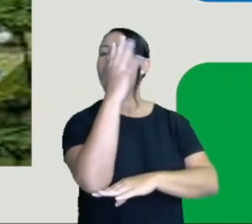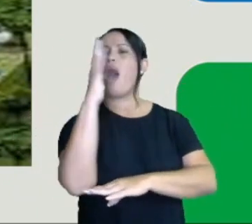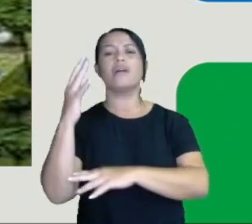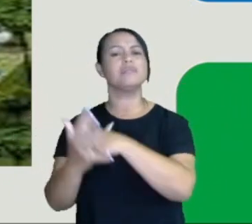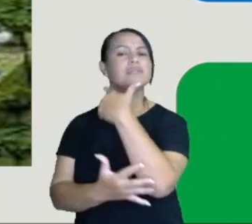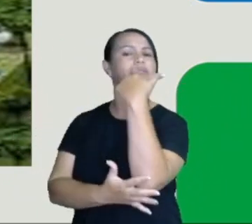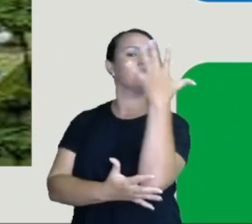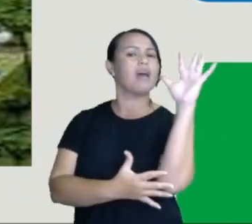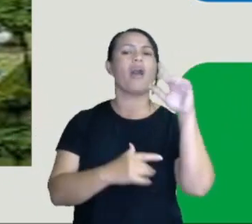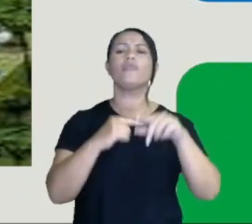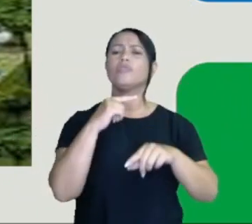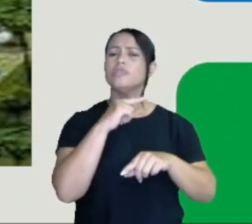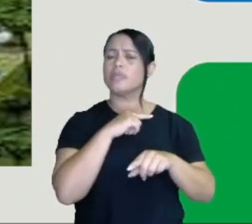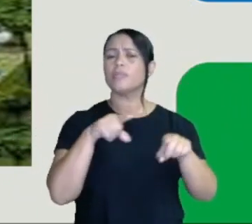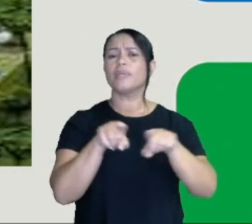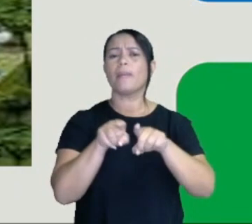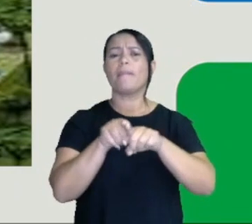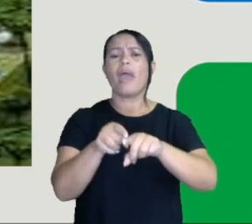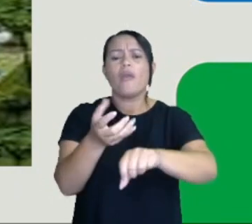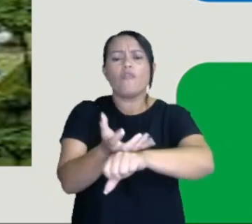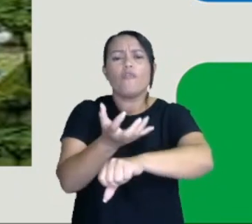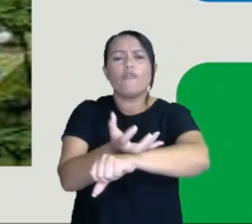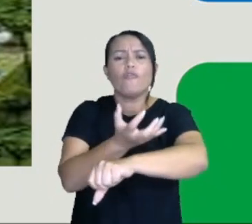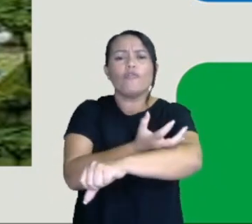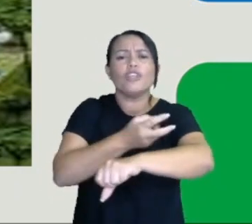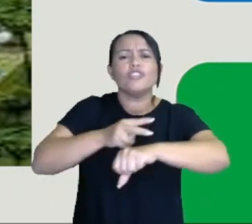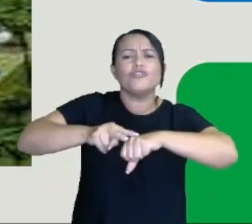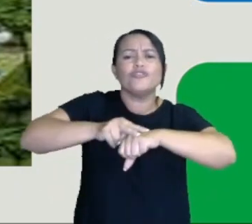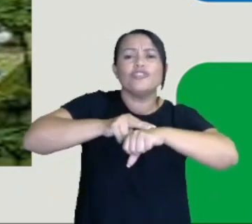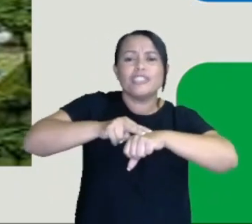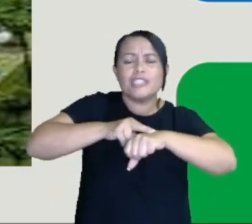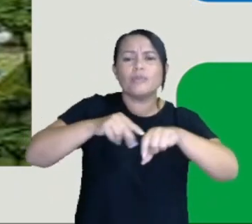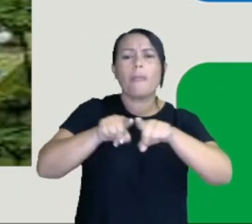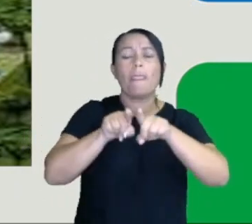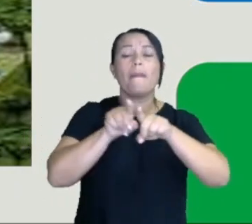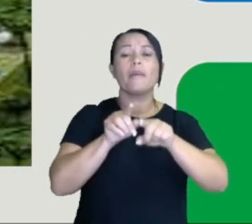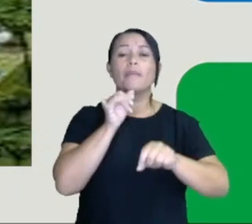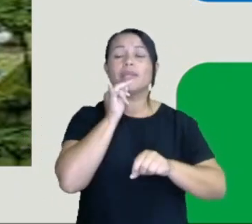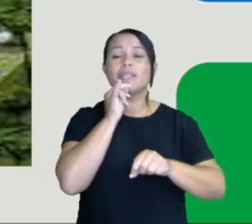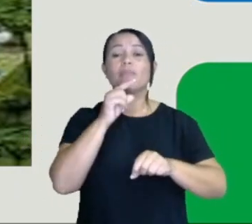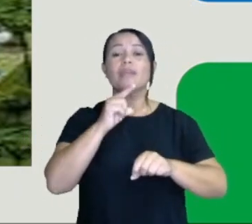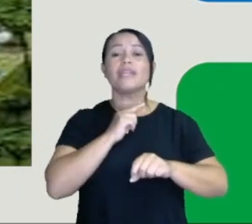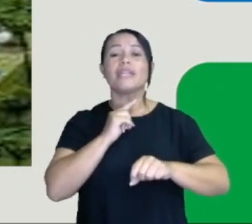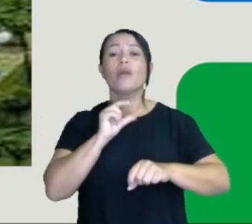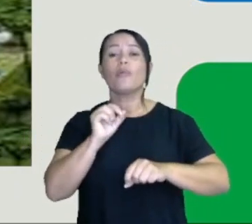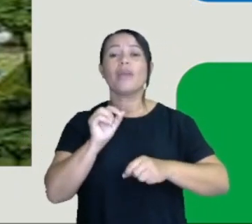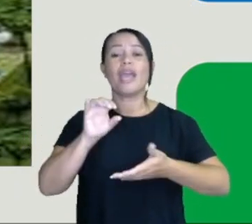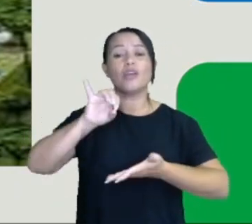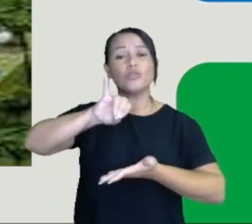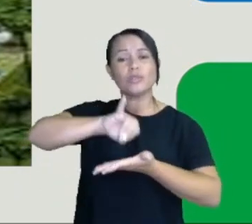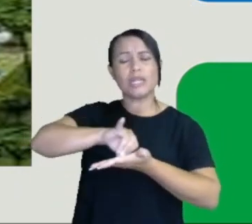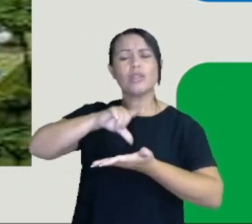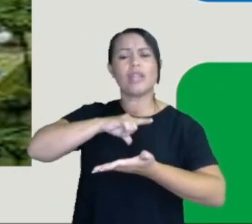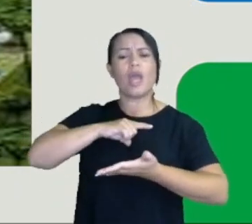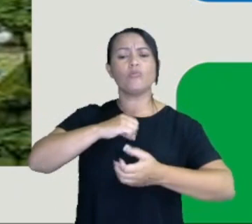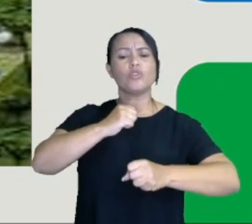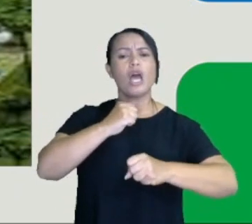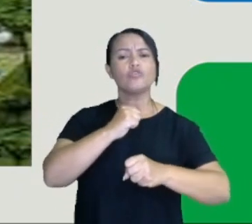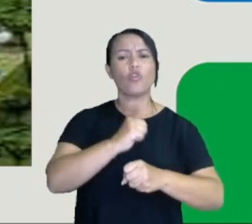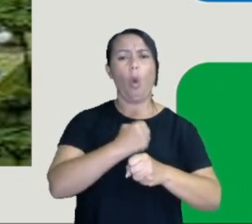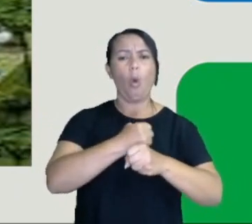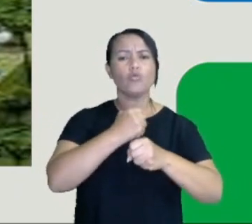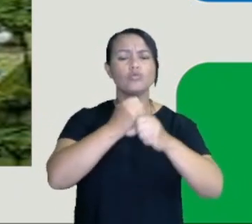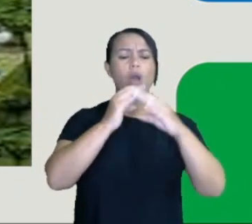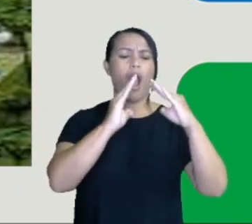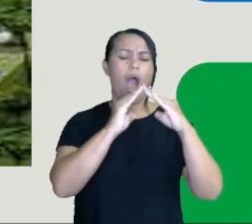árvores, nós temos a área de vegetação e na parte central nós temos as partes com construção. Então, nós